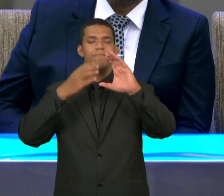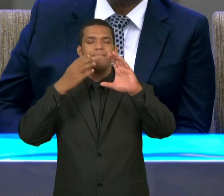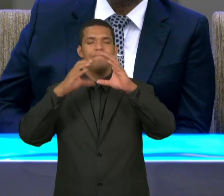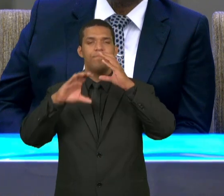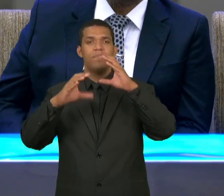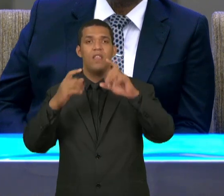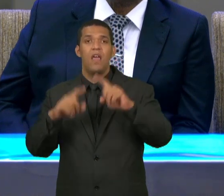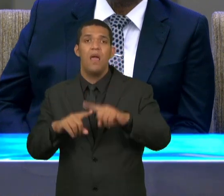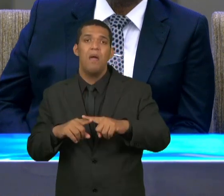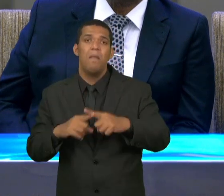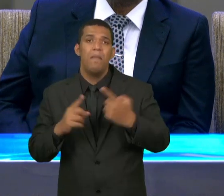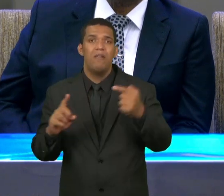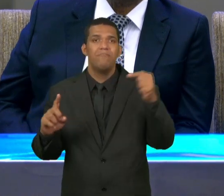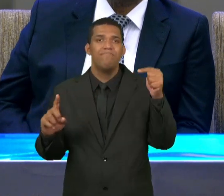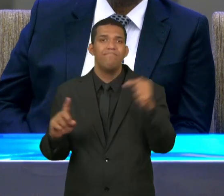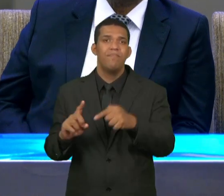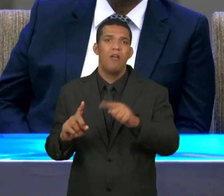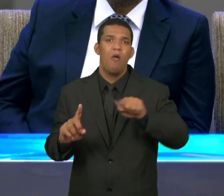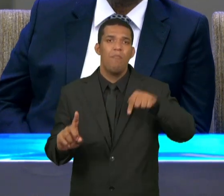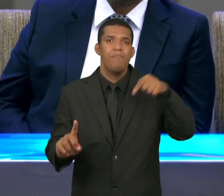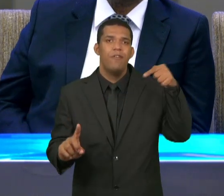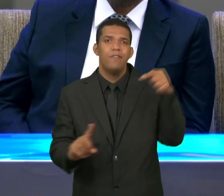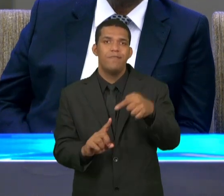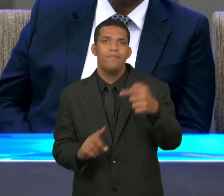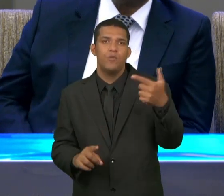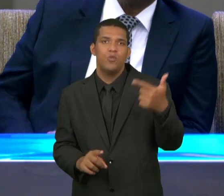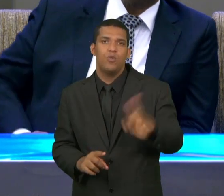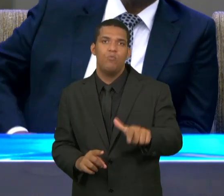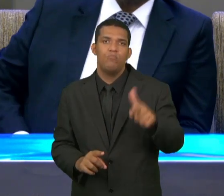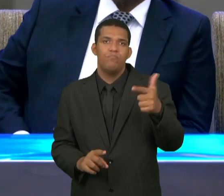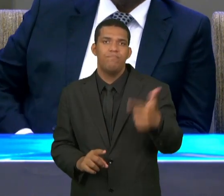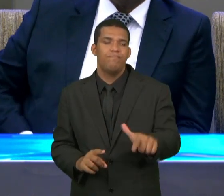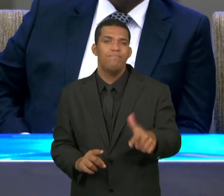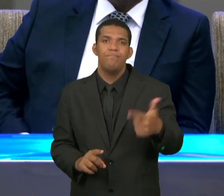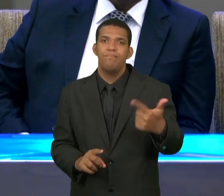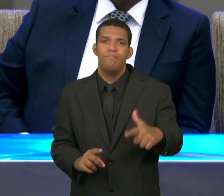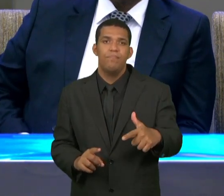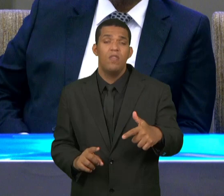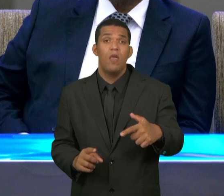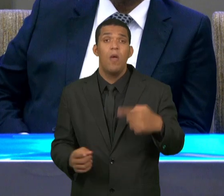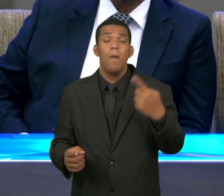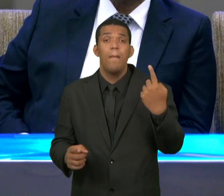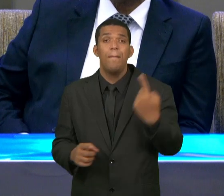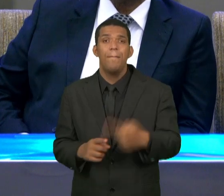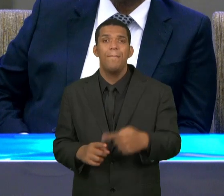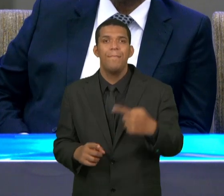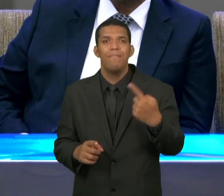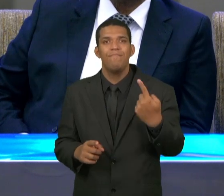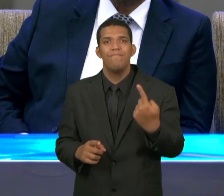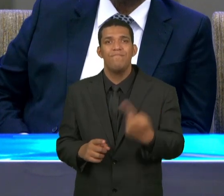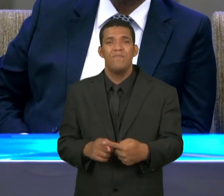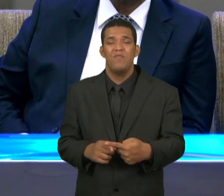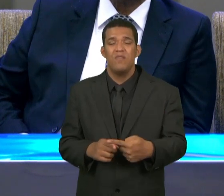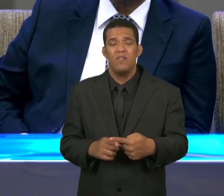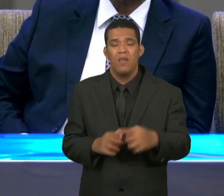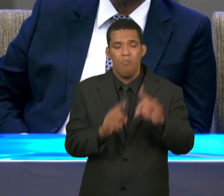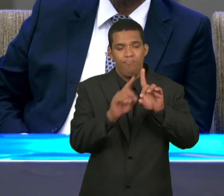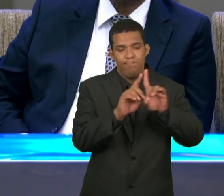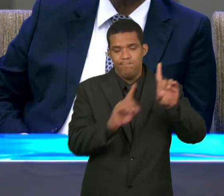Mas Aaron já não tinha mais propósito, porque estava fora de